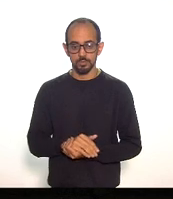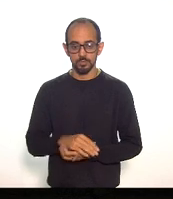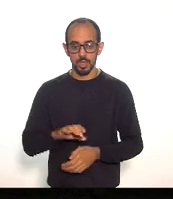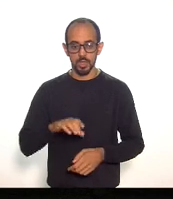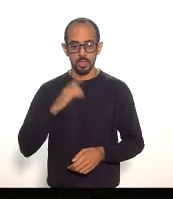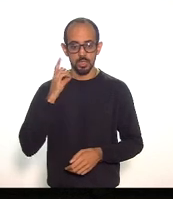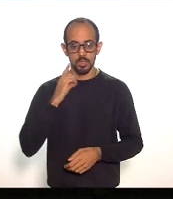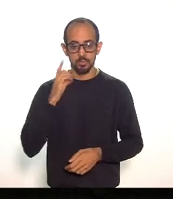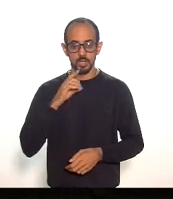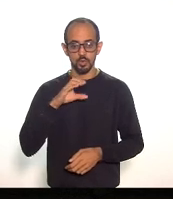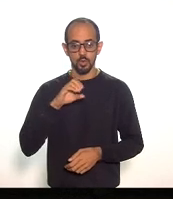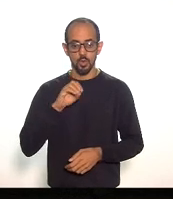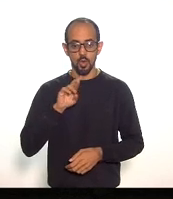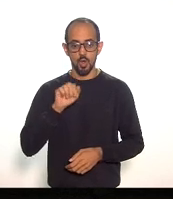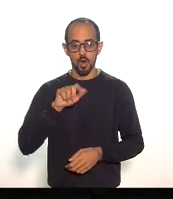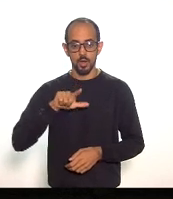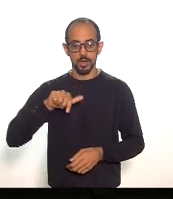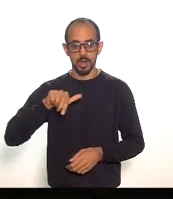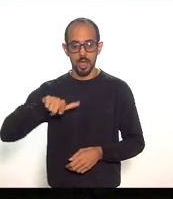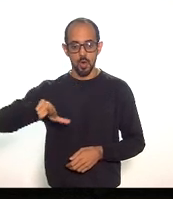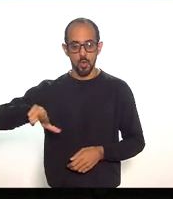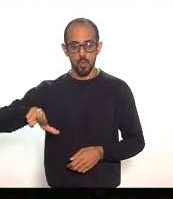Deputado Coronel Salema.